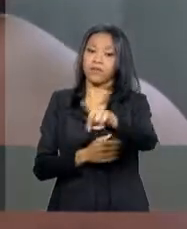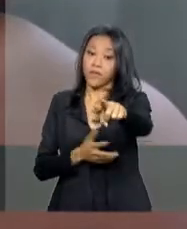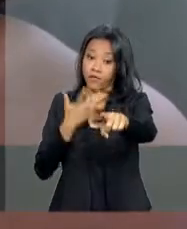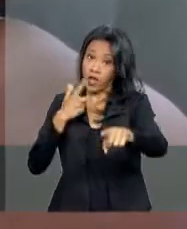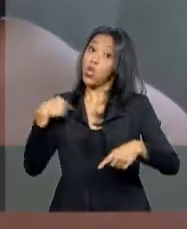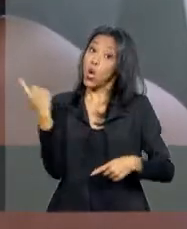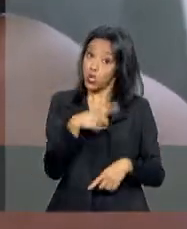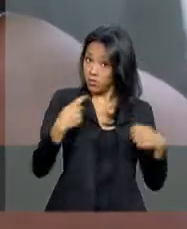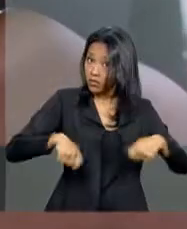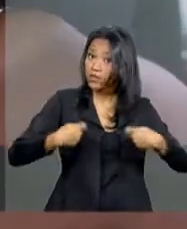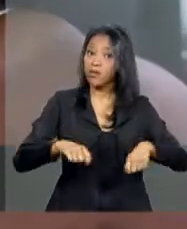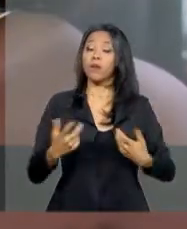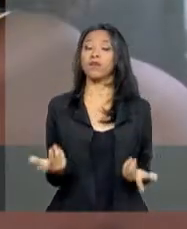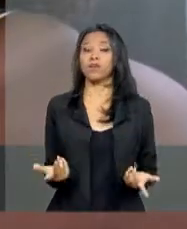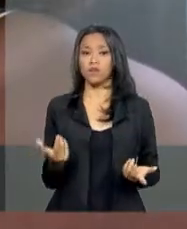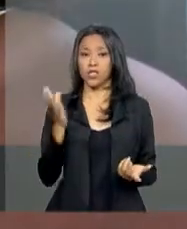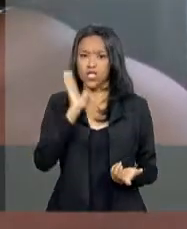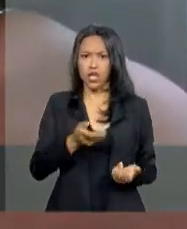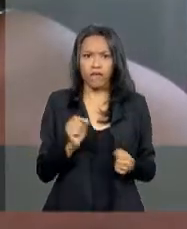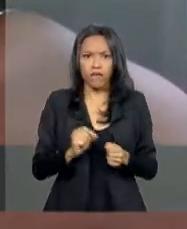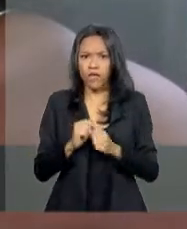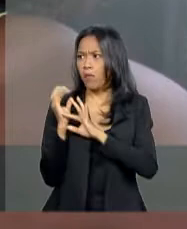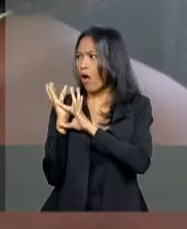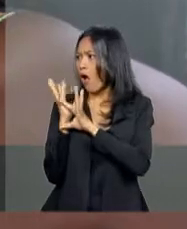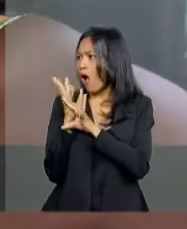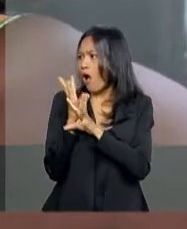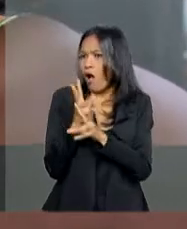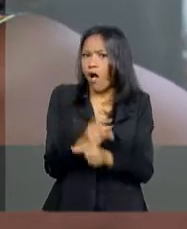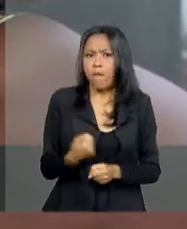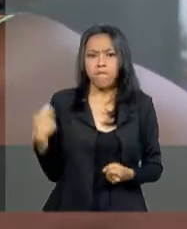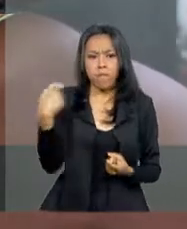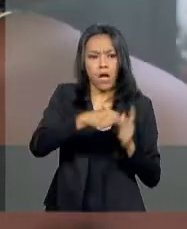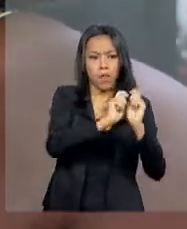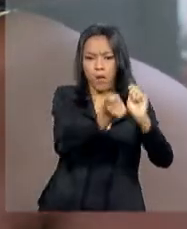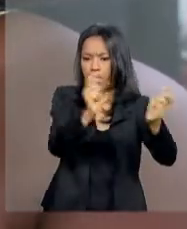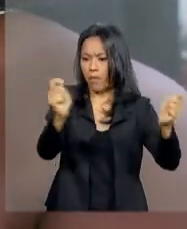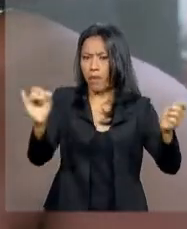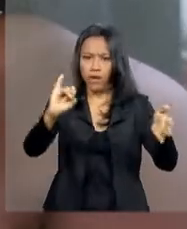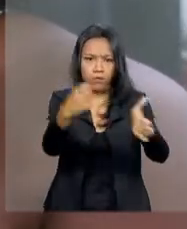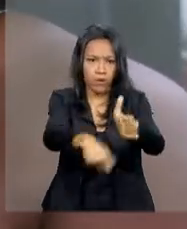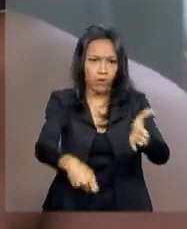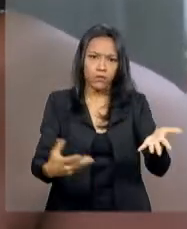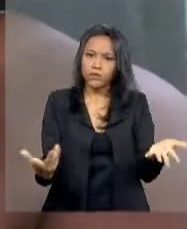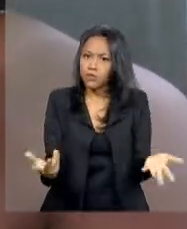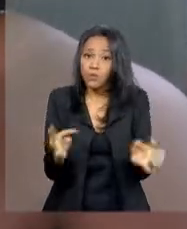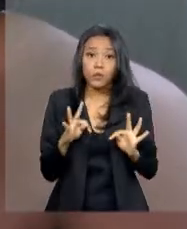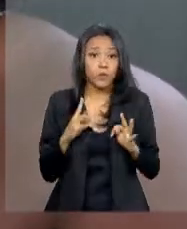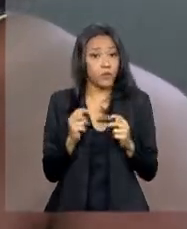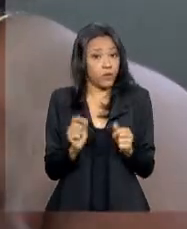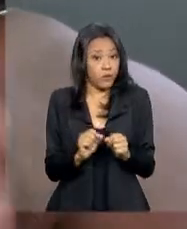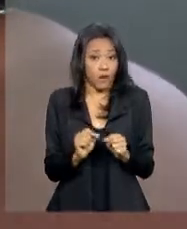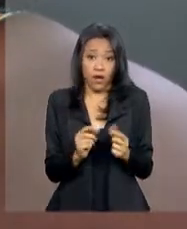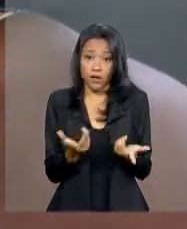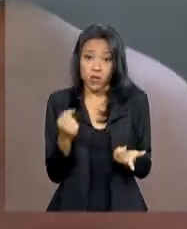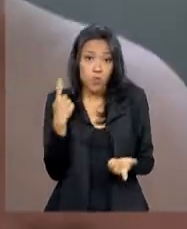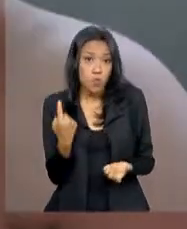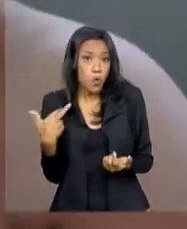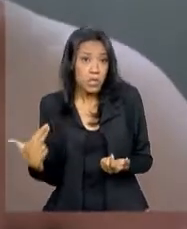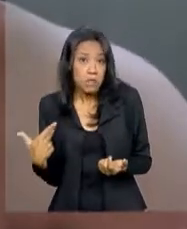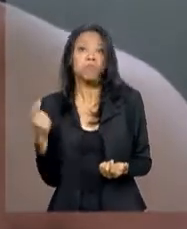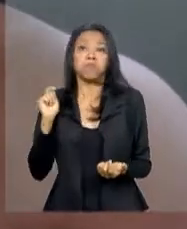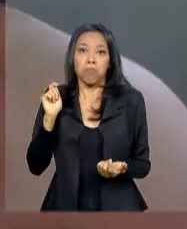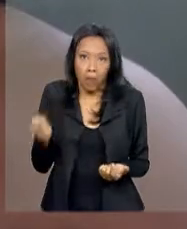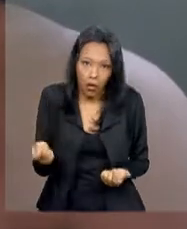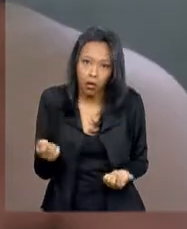né, e merecemos. Já fizemos tantos, nós paga imposto, nós, tudo que a gente faz, uma coisinha a gente